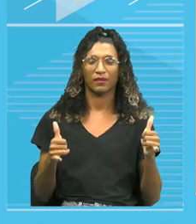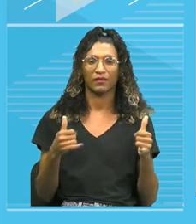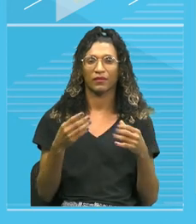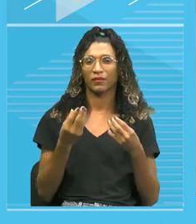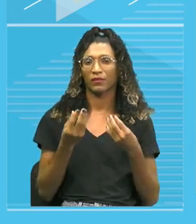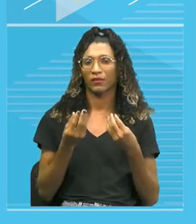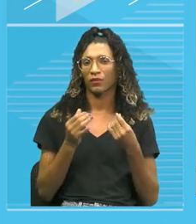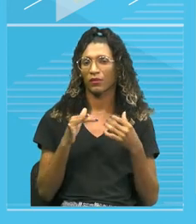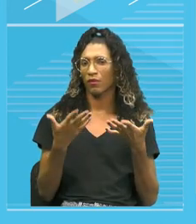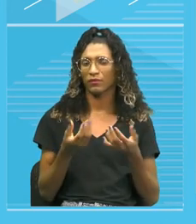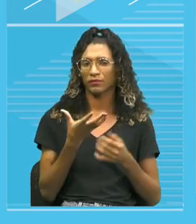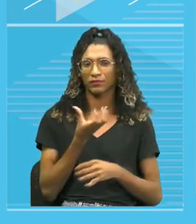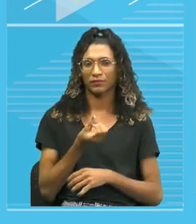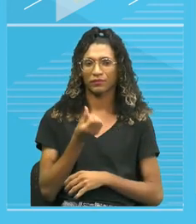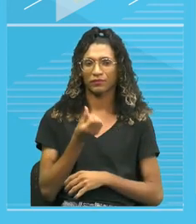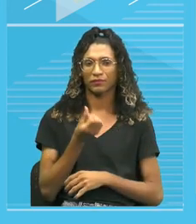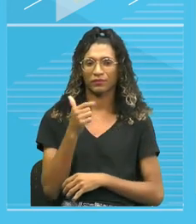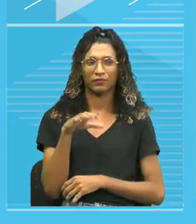670